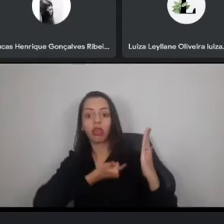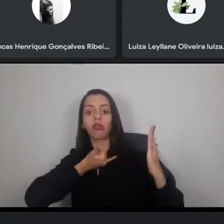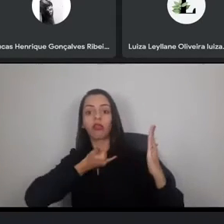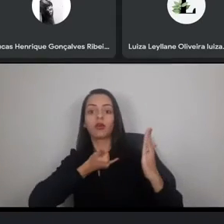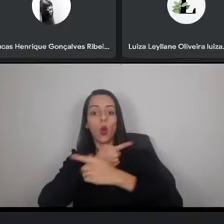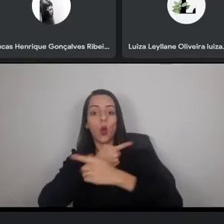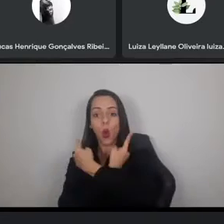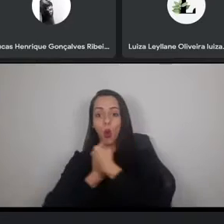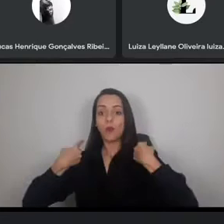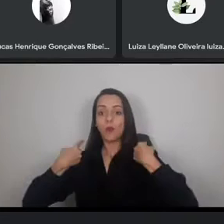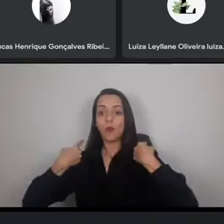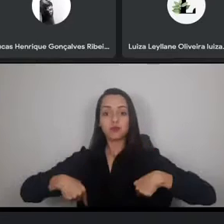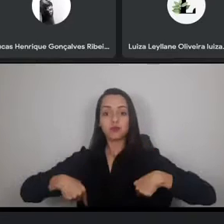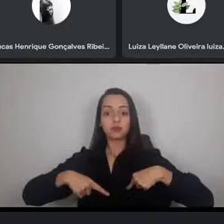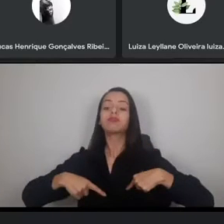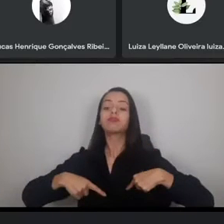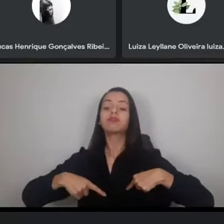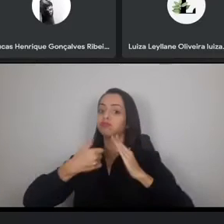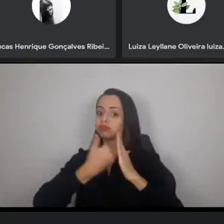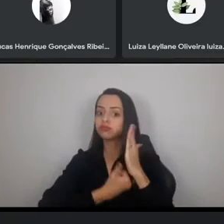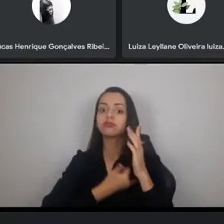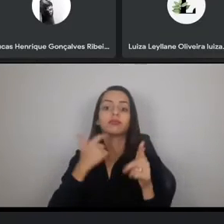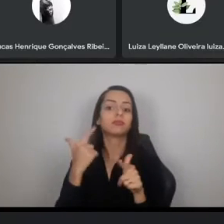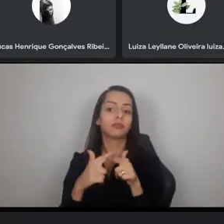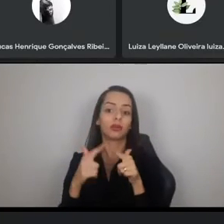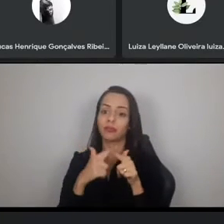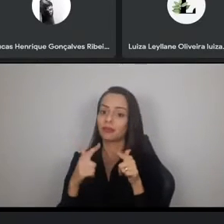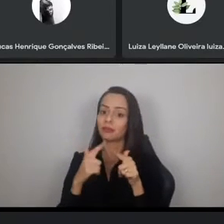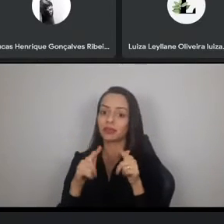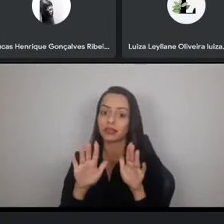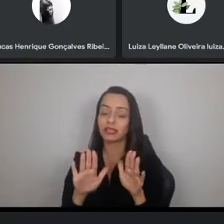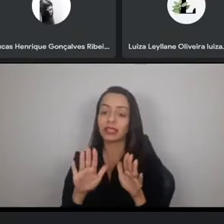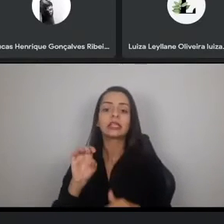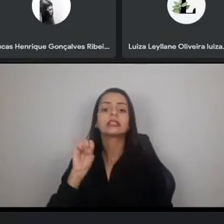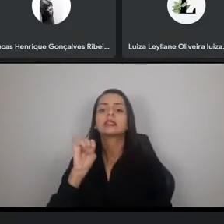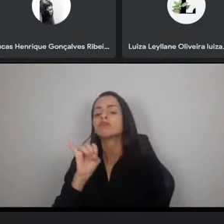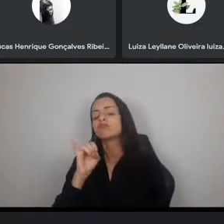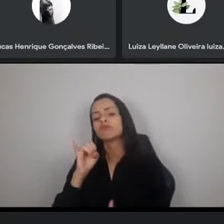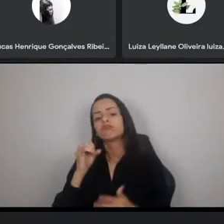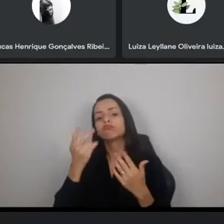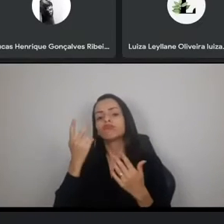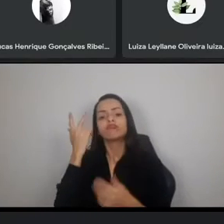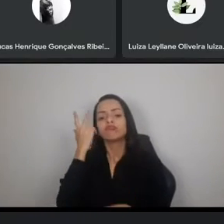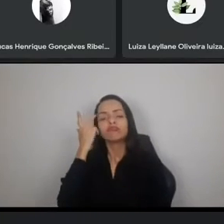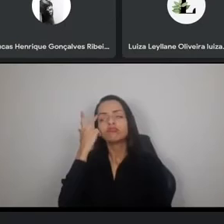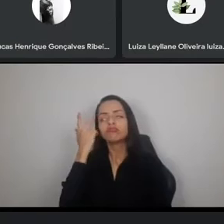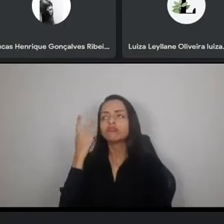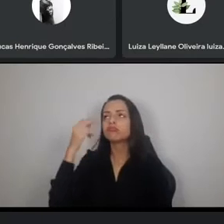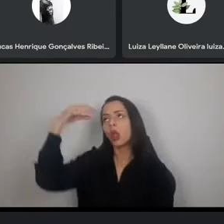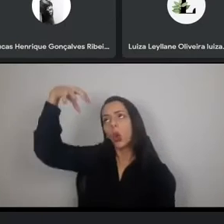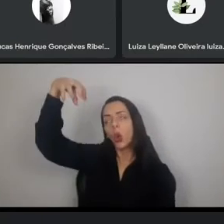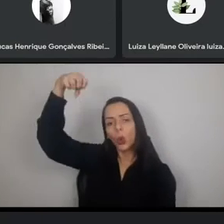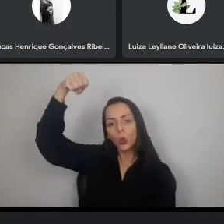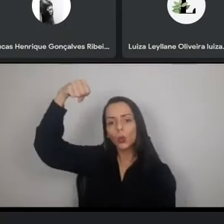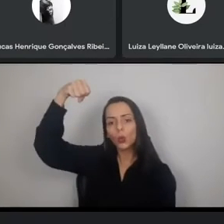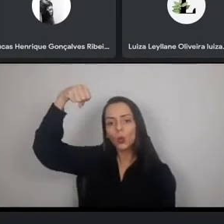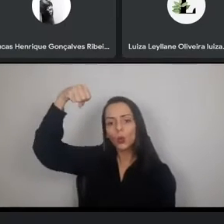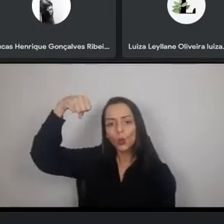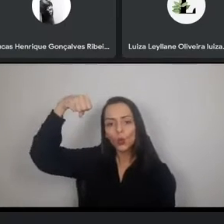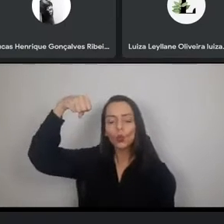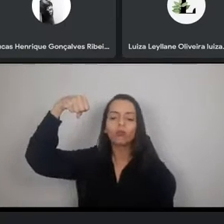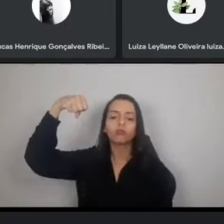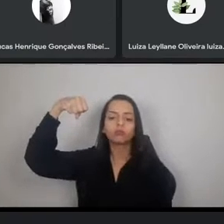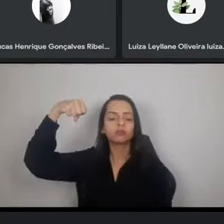Até mesmo quando vamos ligar um interruptor para acender uma lâmpada, por simples que seja, não devemos